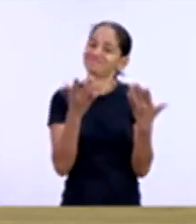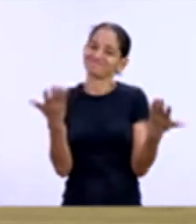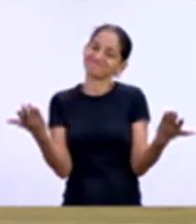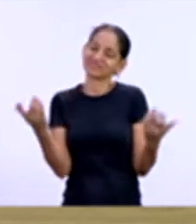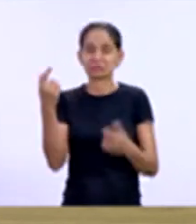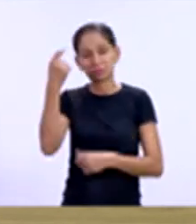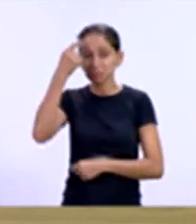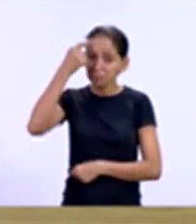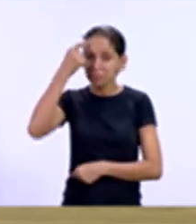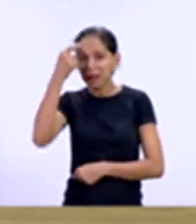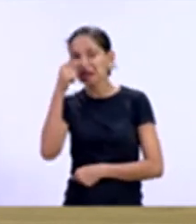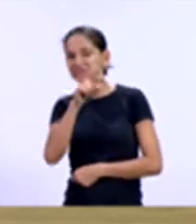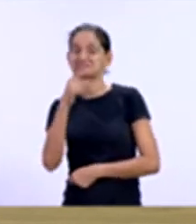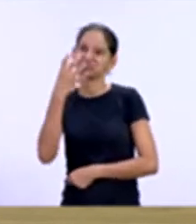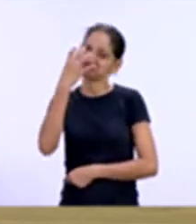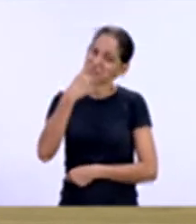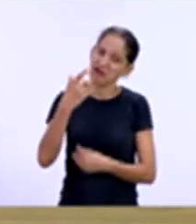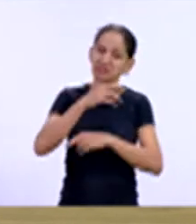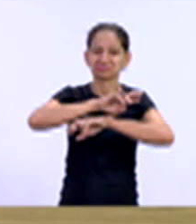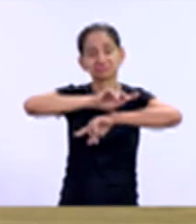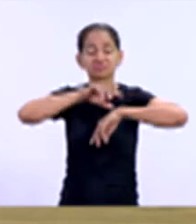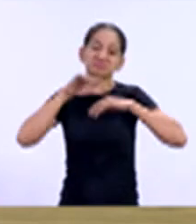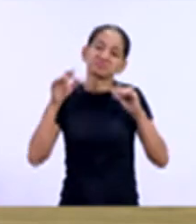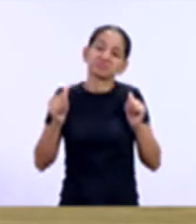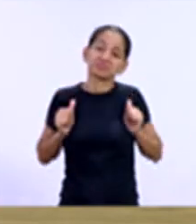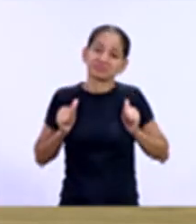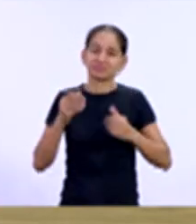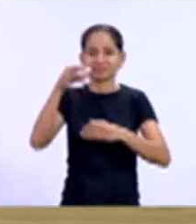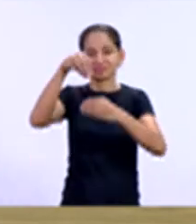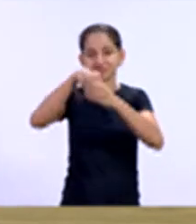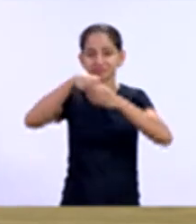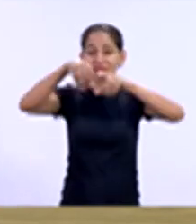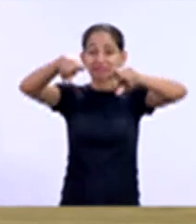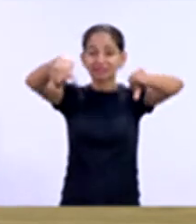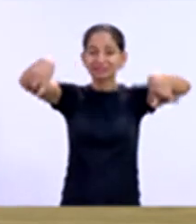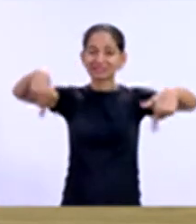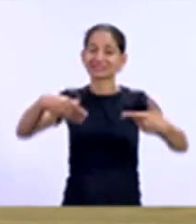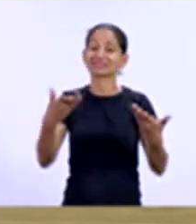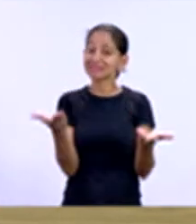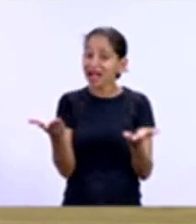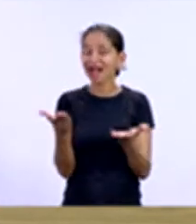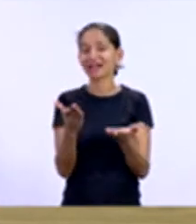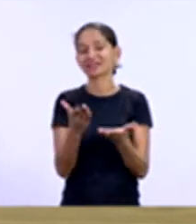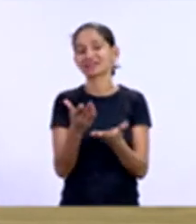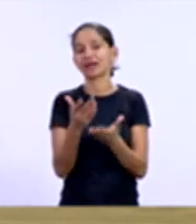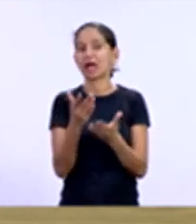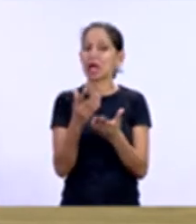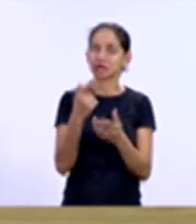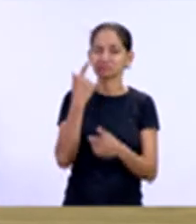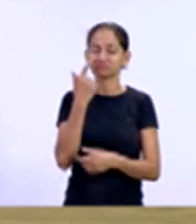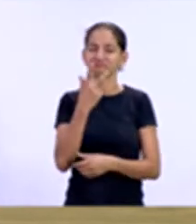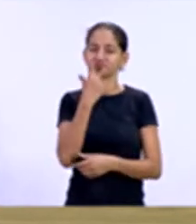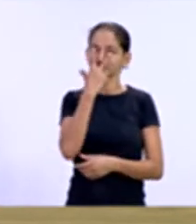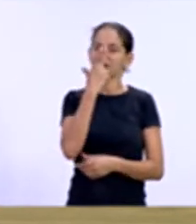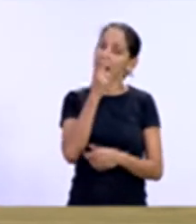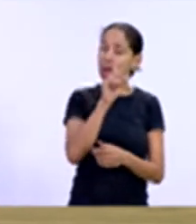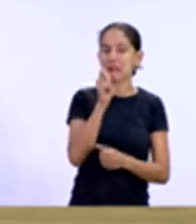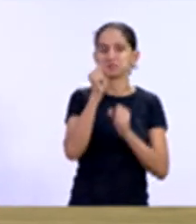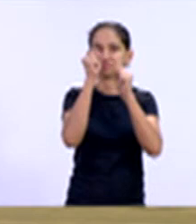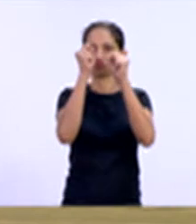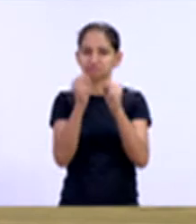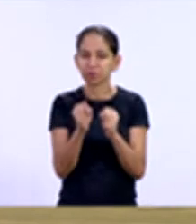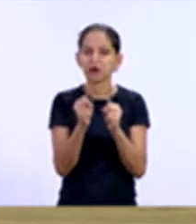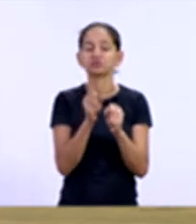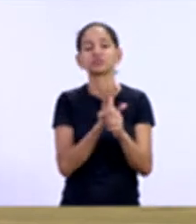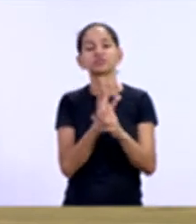pensa algo, mas você não fala porque você está na sala e você fala, não é. E aí talvez na internet alguém pode achar que essa